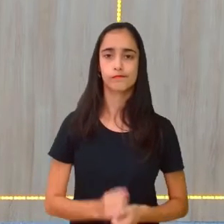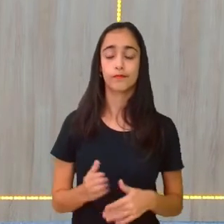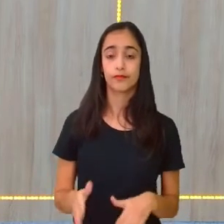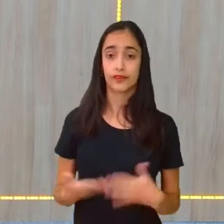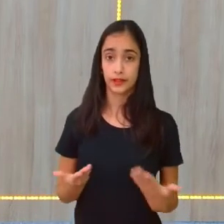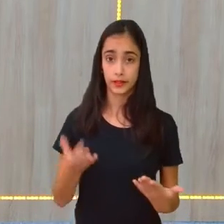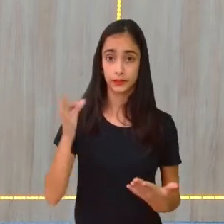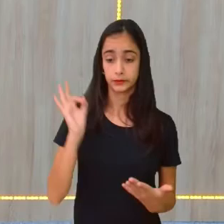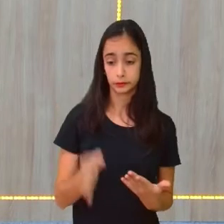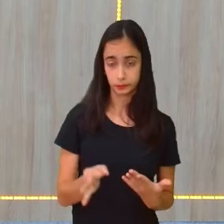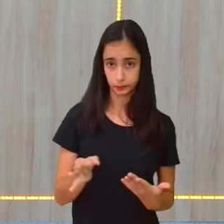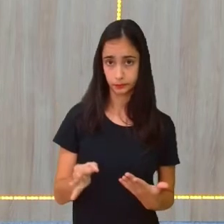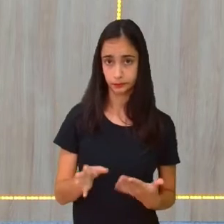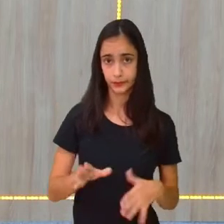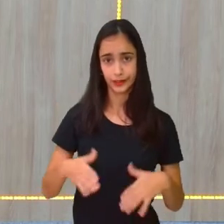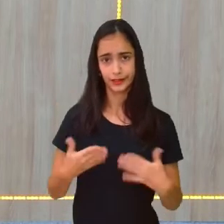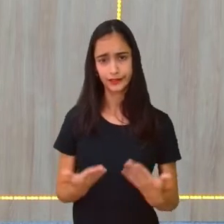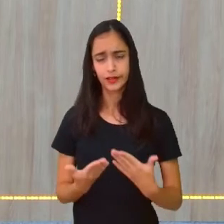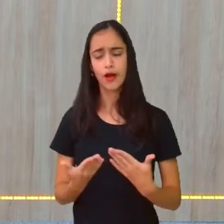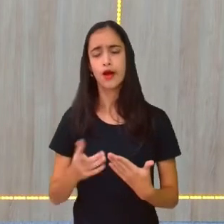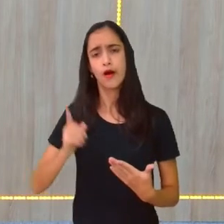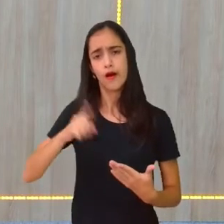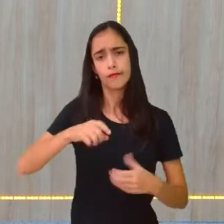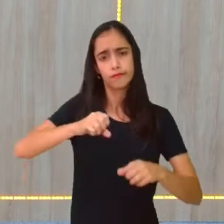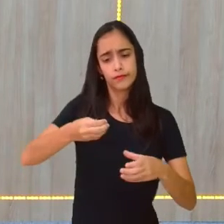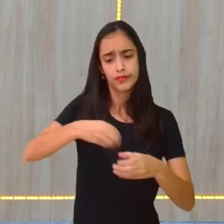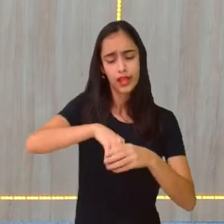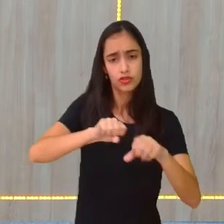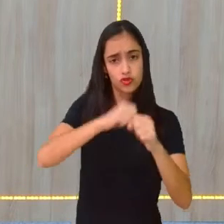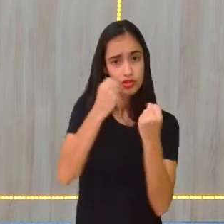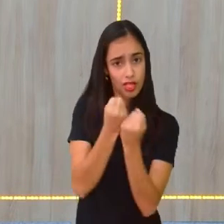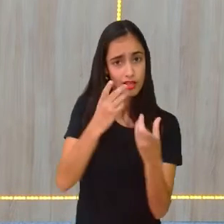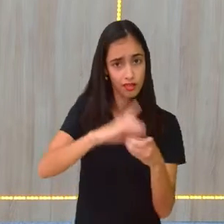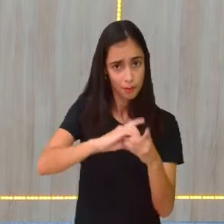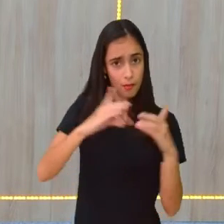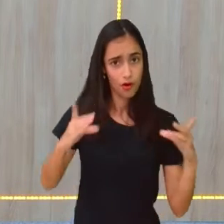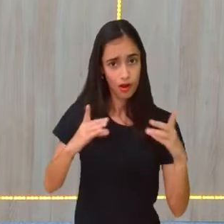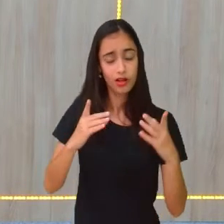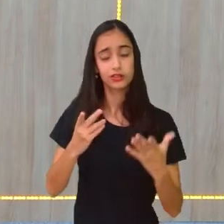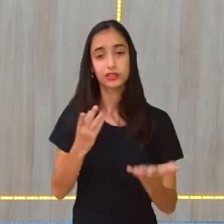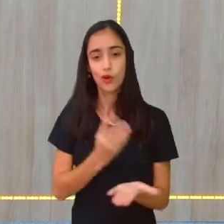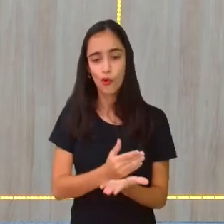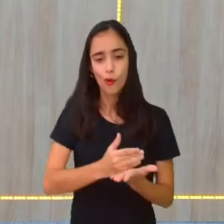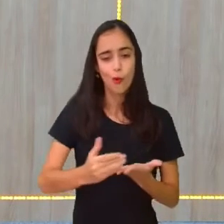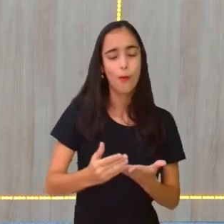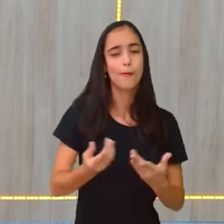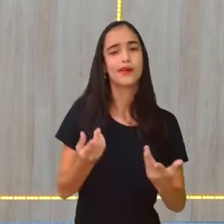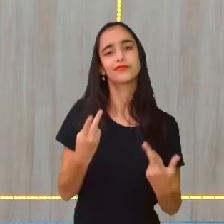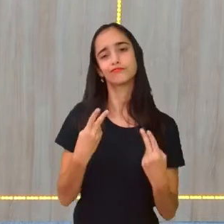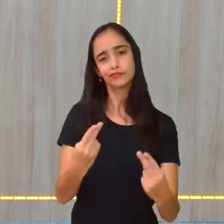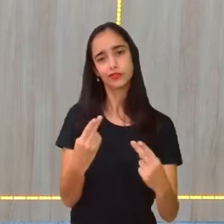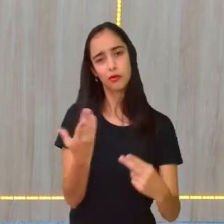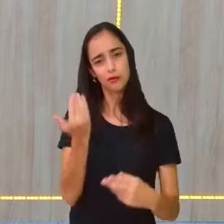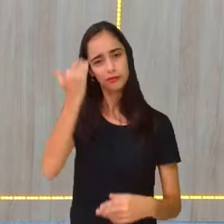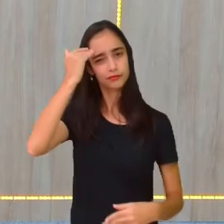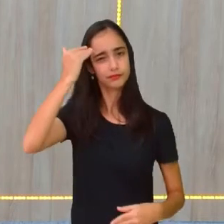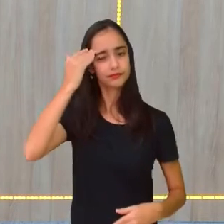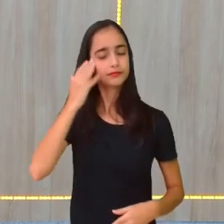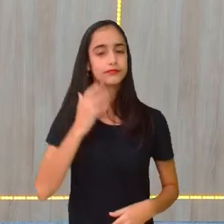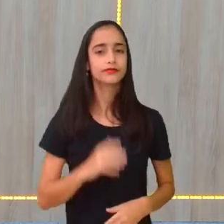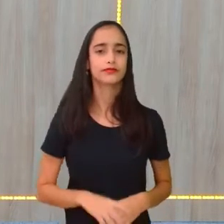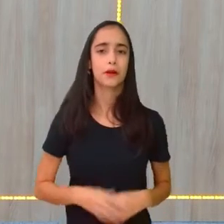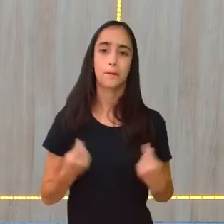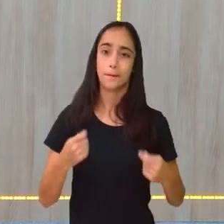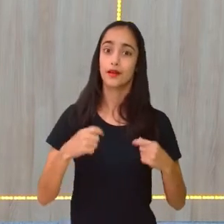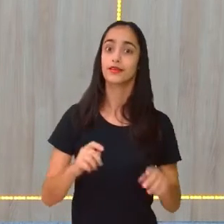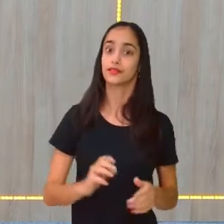Então, justiça, numa sociedade democrática de direito, ela vem dessa forma. Ao menos deveria